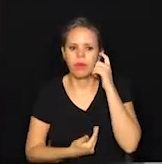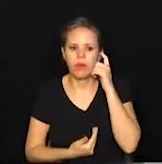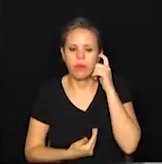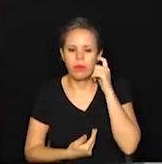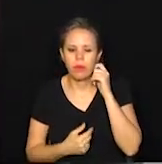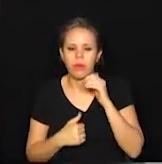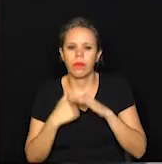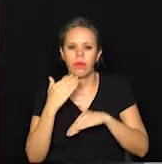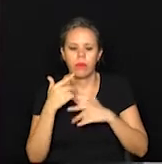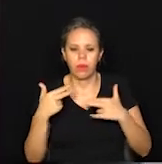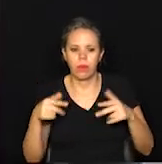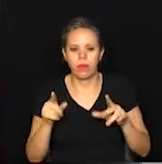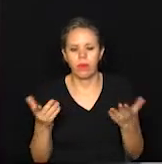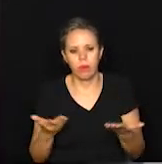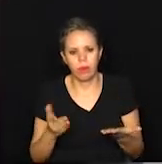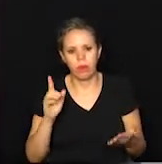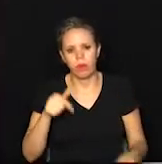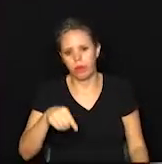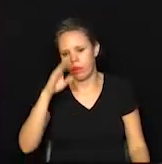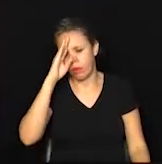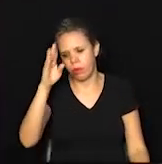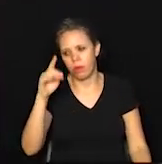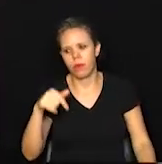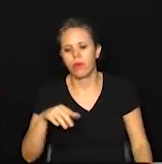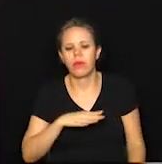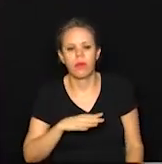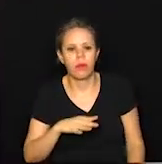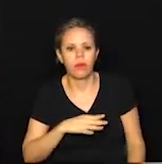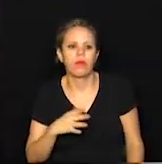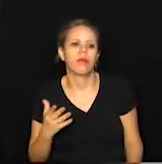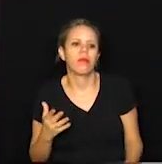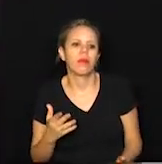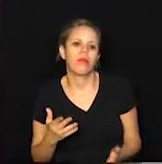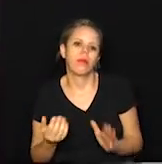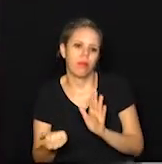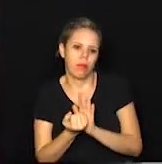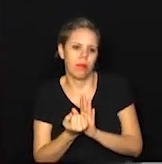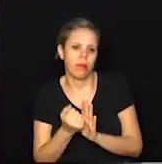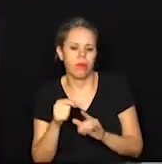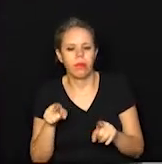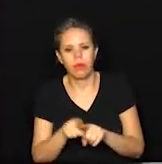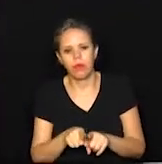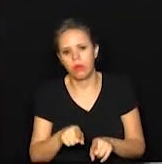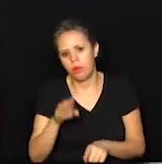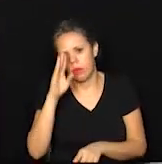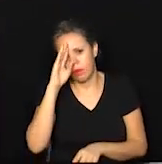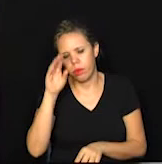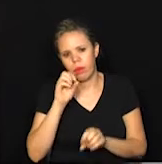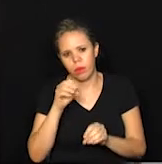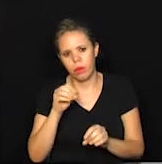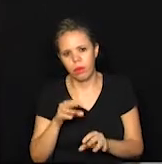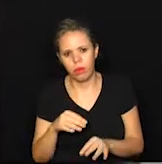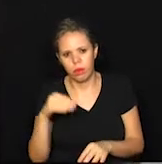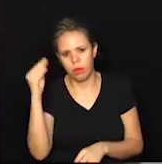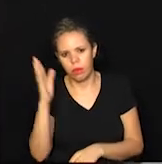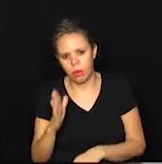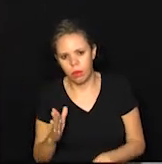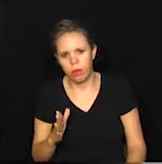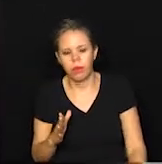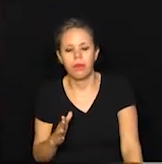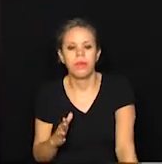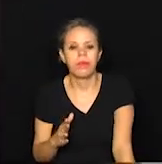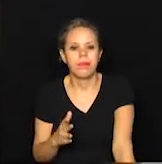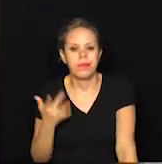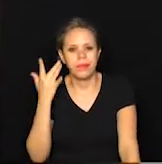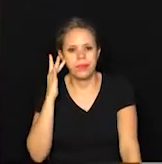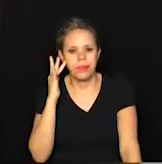uma... e agora é patrono também da cidade de Campinas, além de patrono da educação nacional. Então, acho